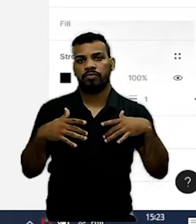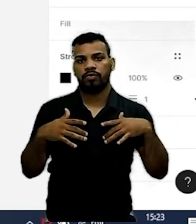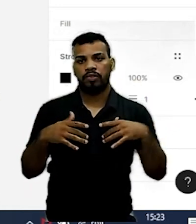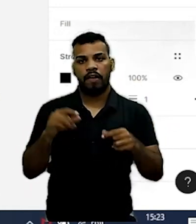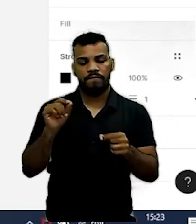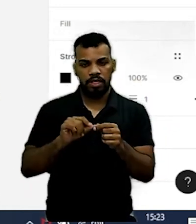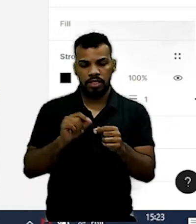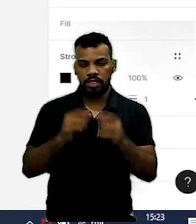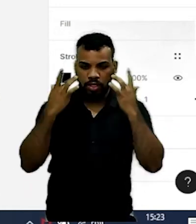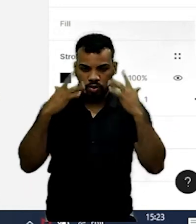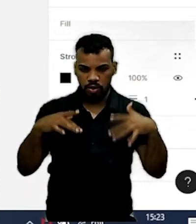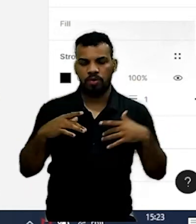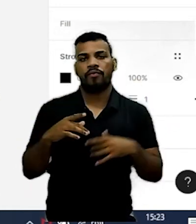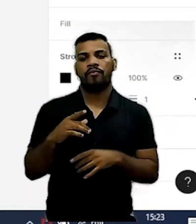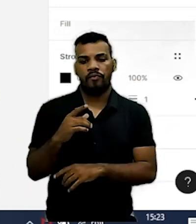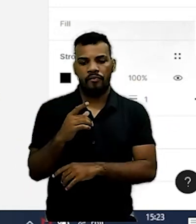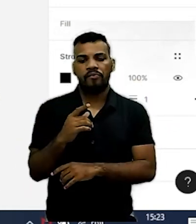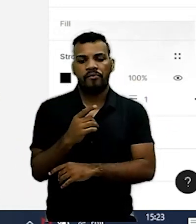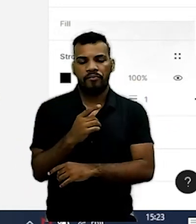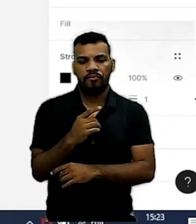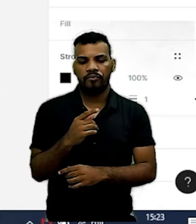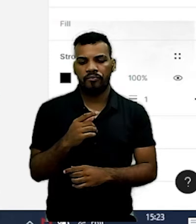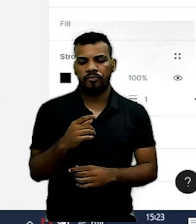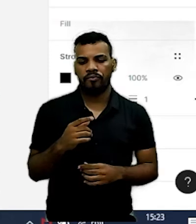se quiser uma forma mais abstrata,